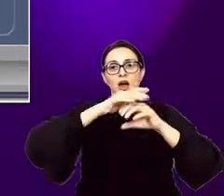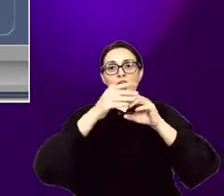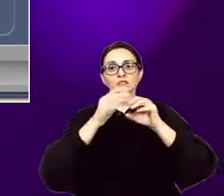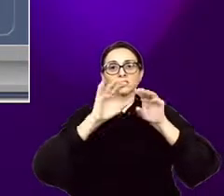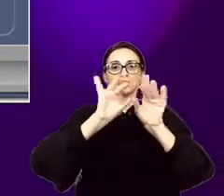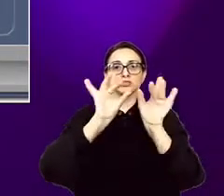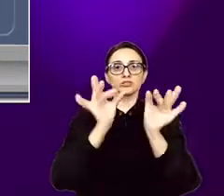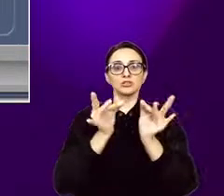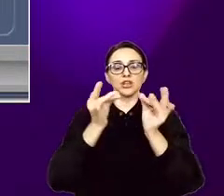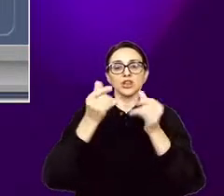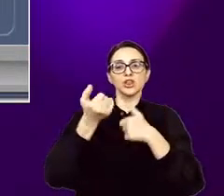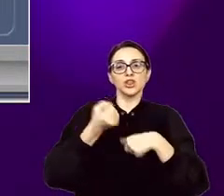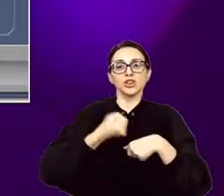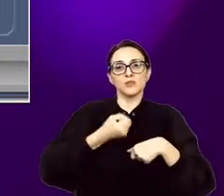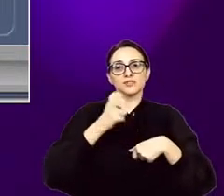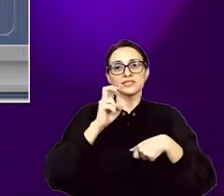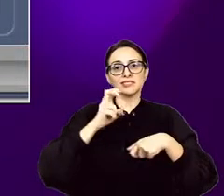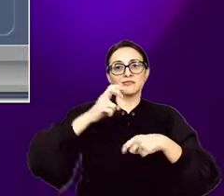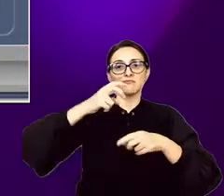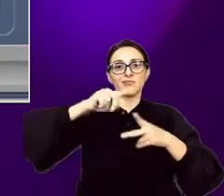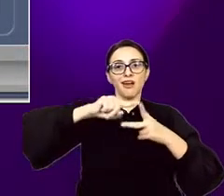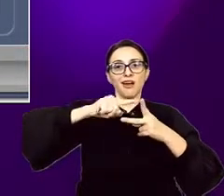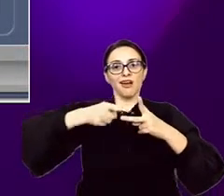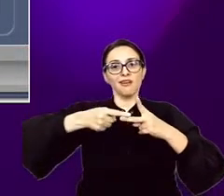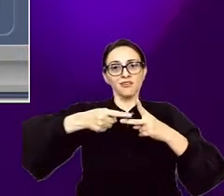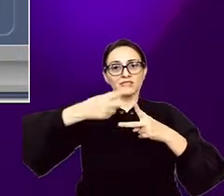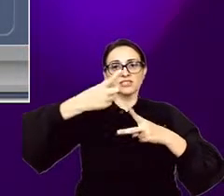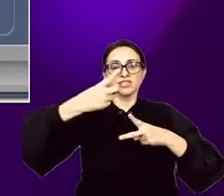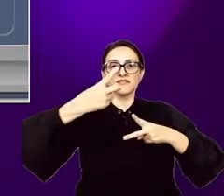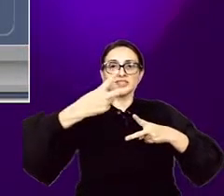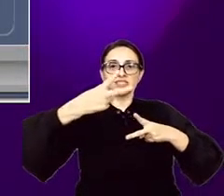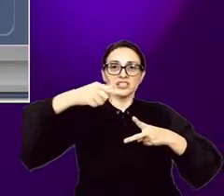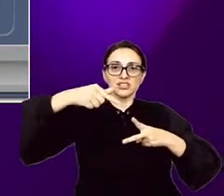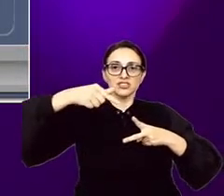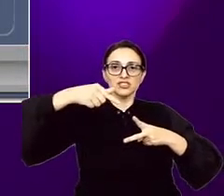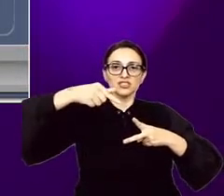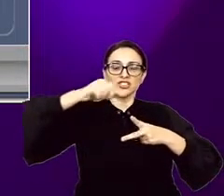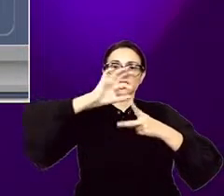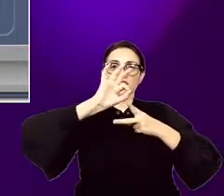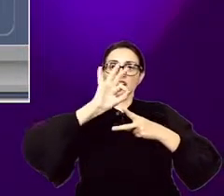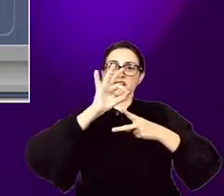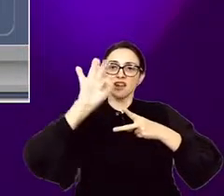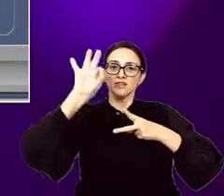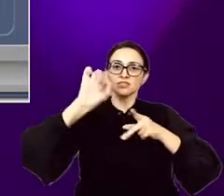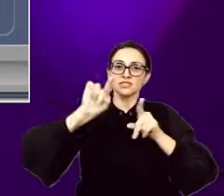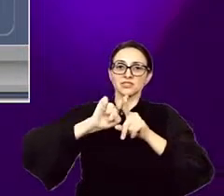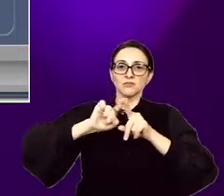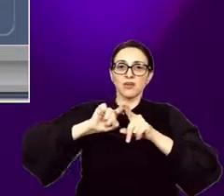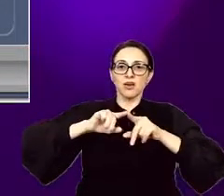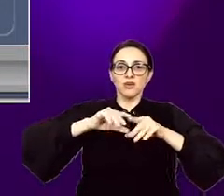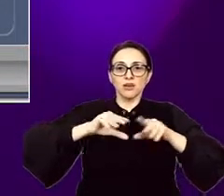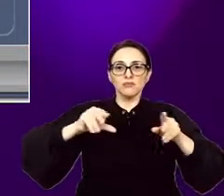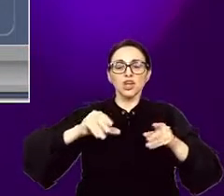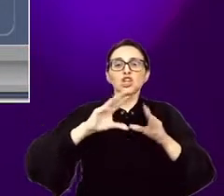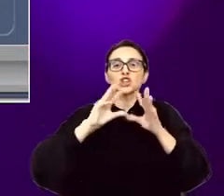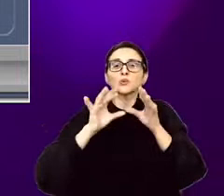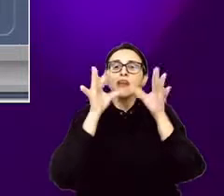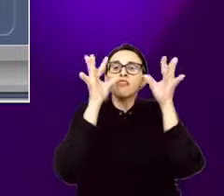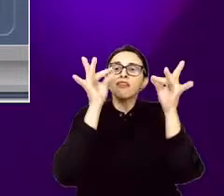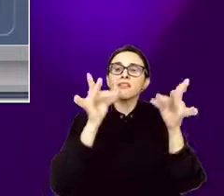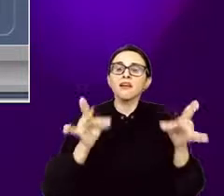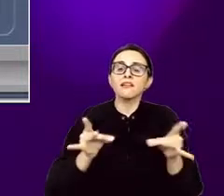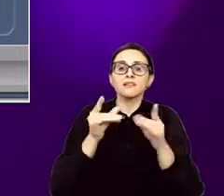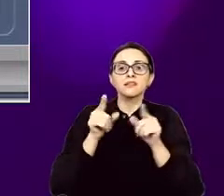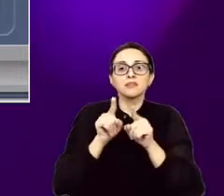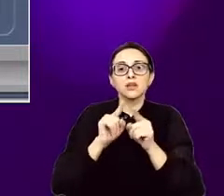5, com um ângulo cérvico-diafisário de 127 graus e o comprimento do colo 0. E aqui a gente consegue ver,